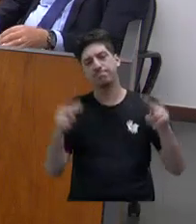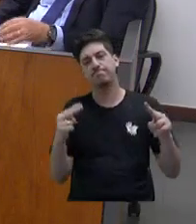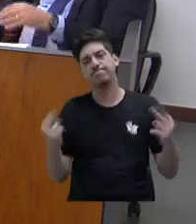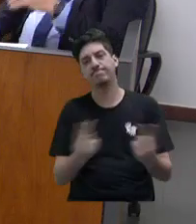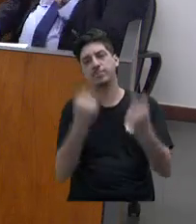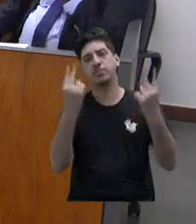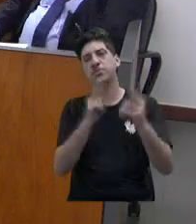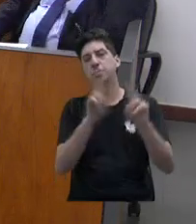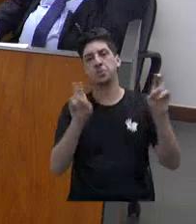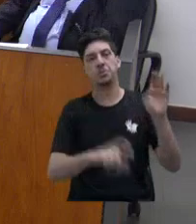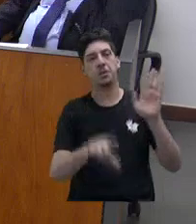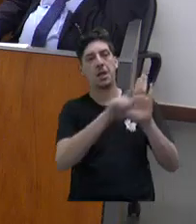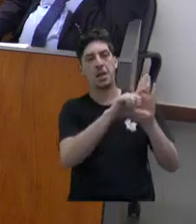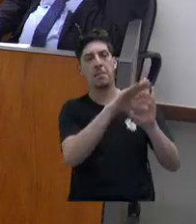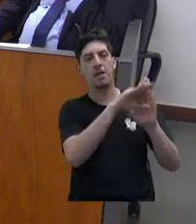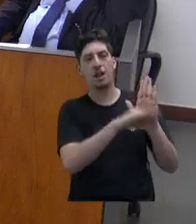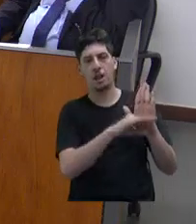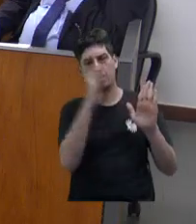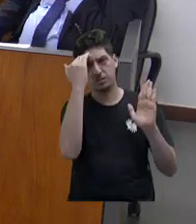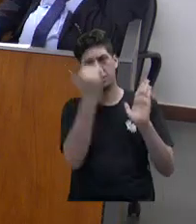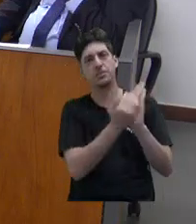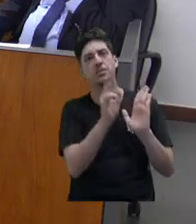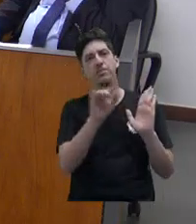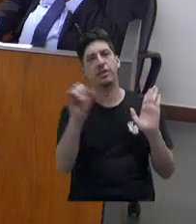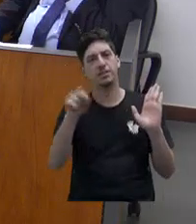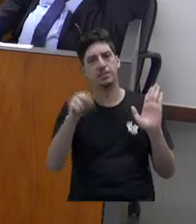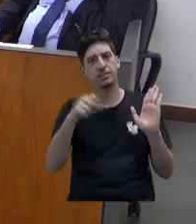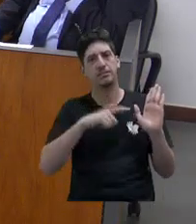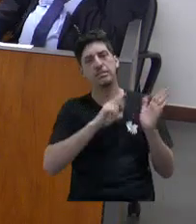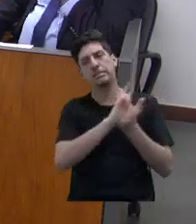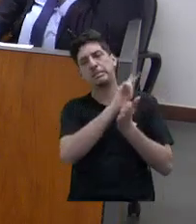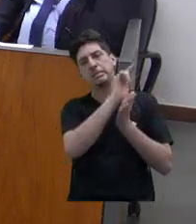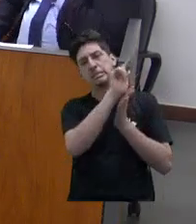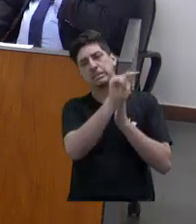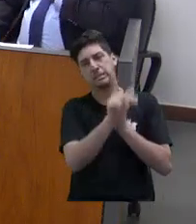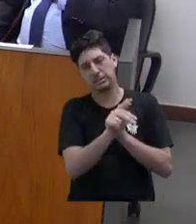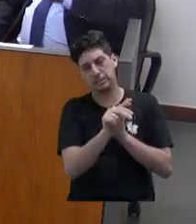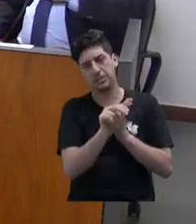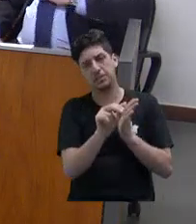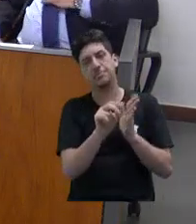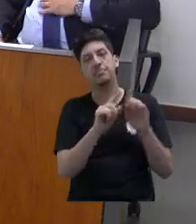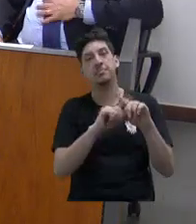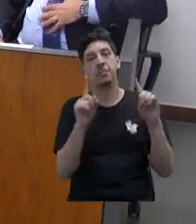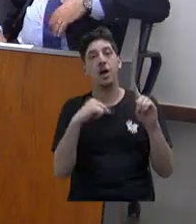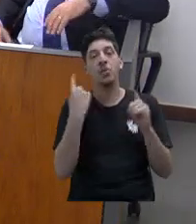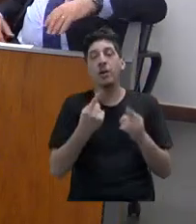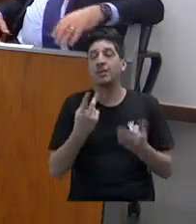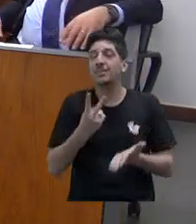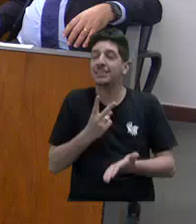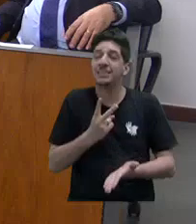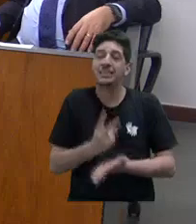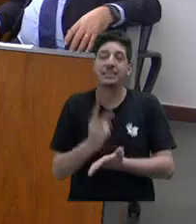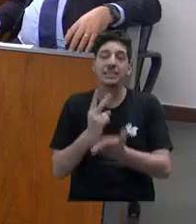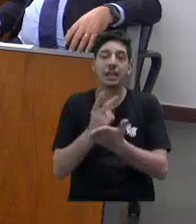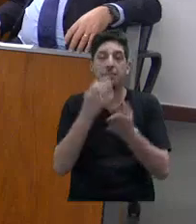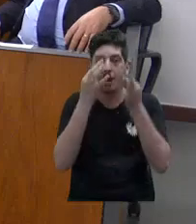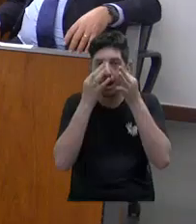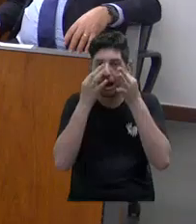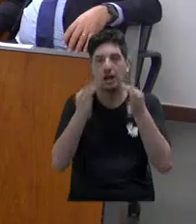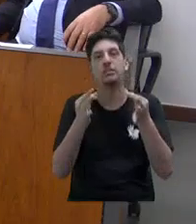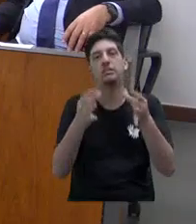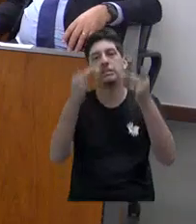que a lei pede, né, ele é muito diverso e, assim, a gente todo o tempo tá atento.